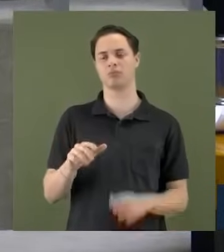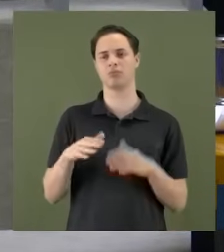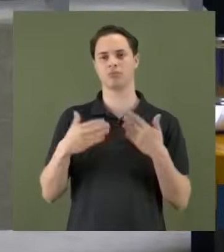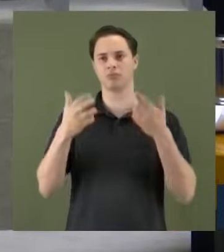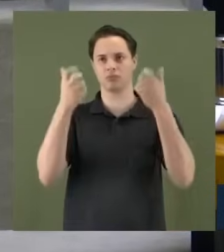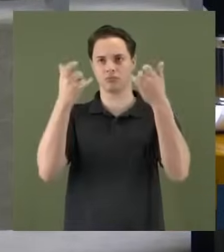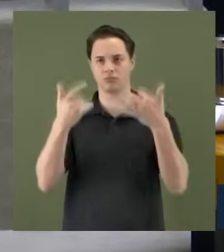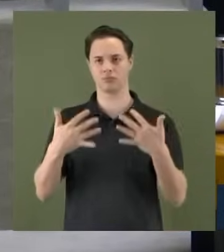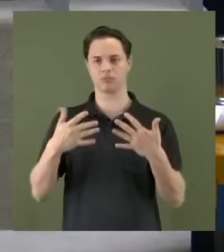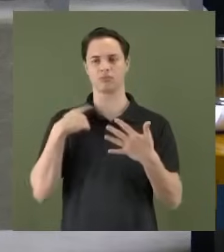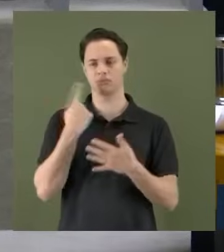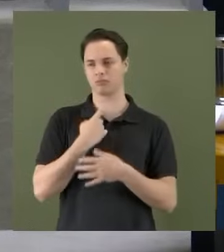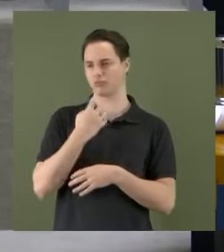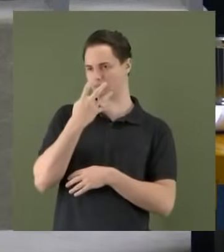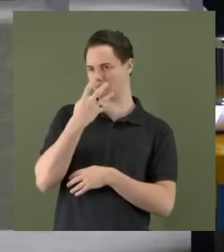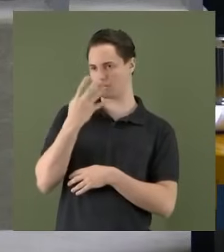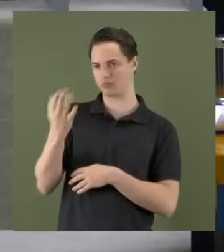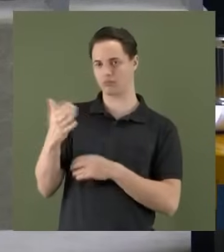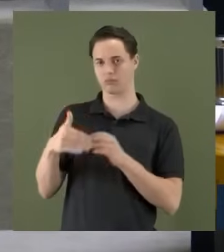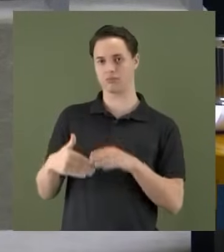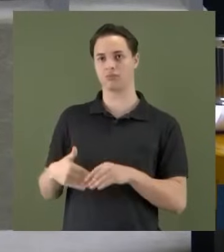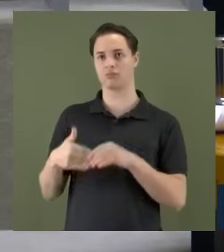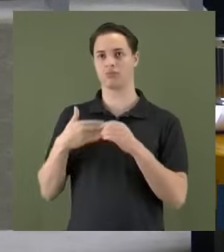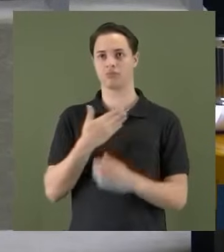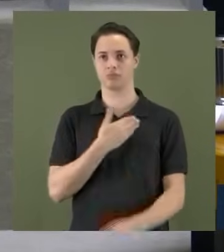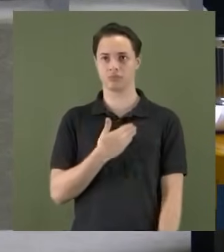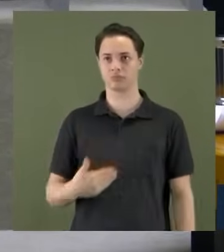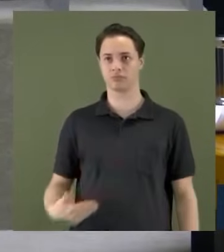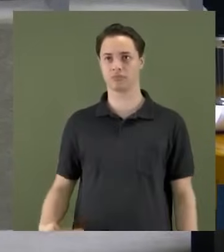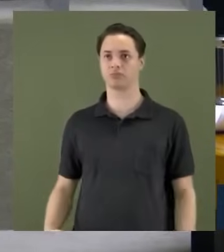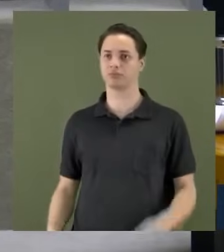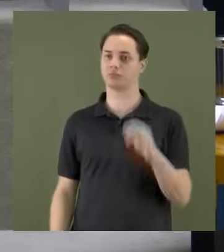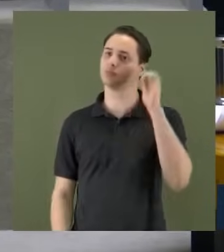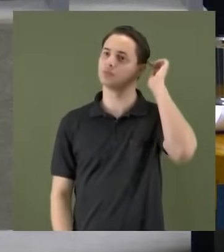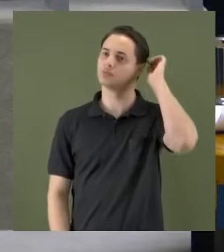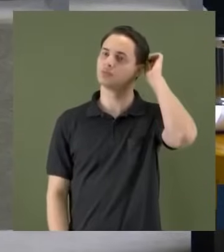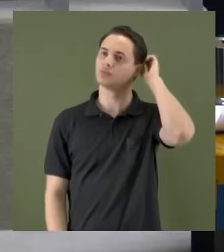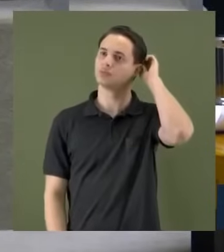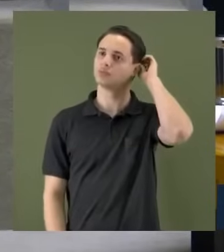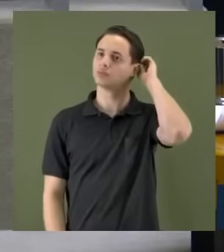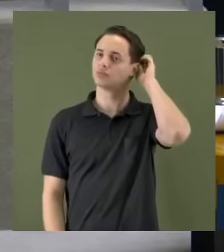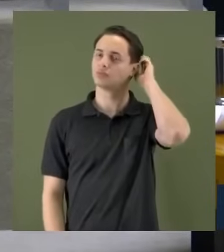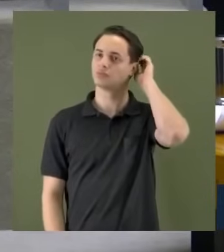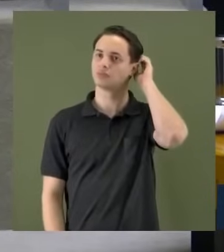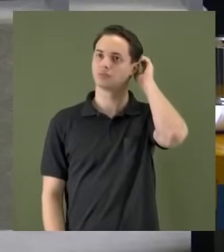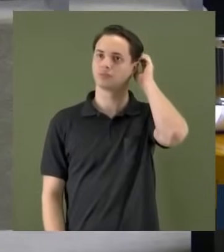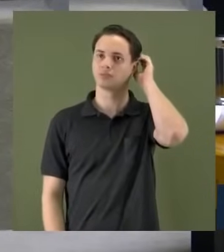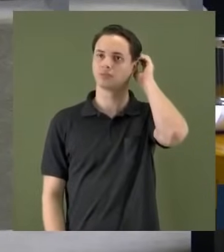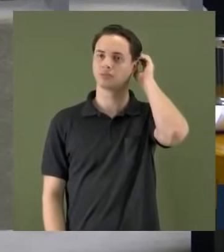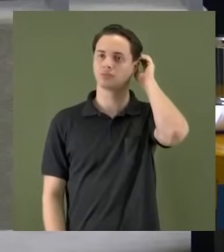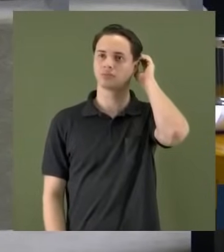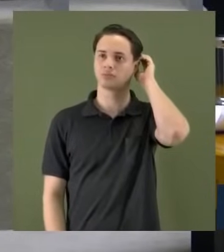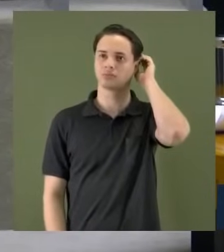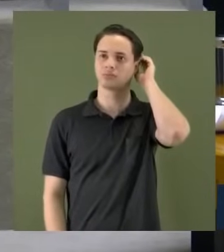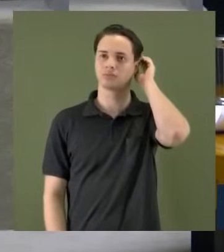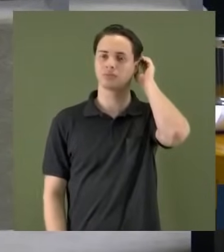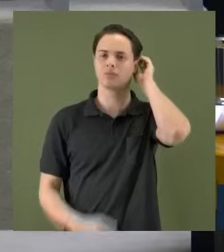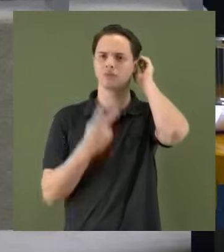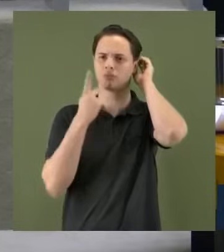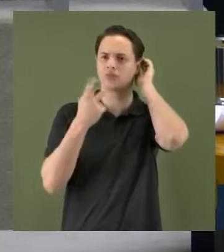de ouvirmos aqui a liderança do governo no Congresso, que fala das